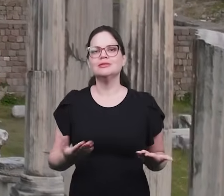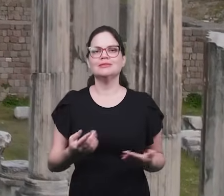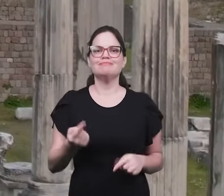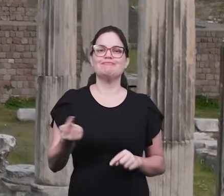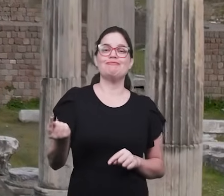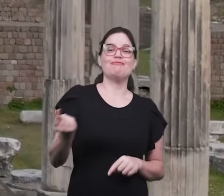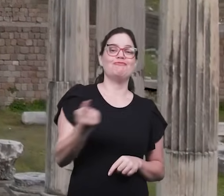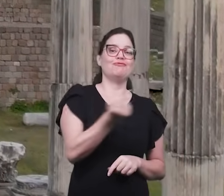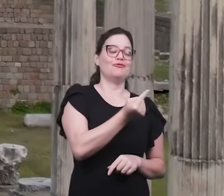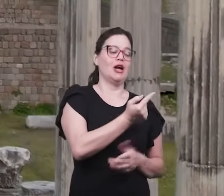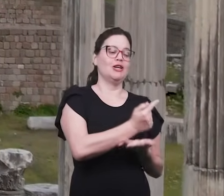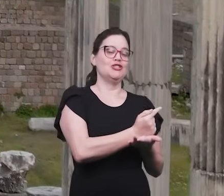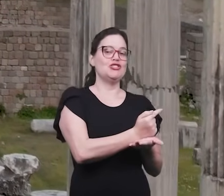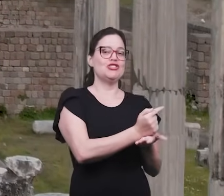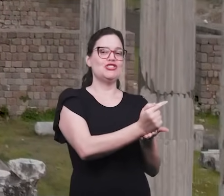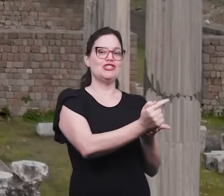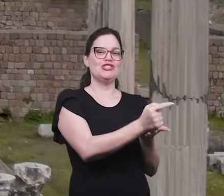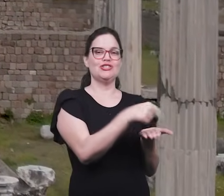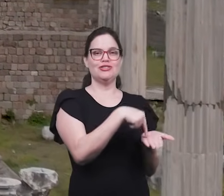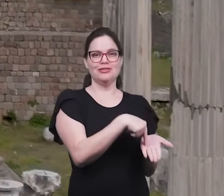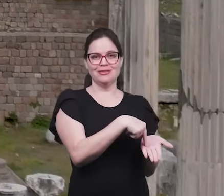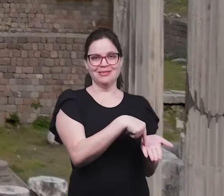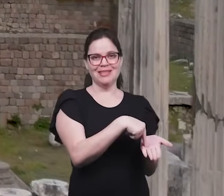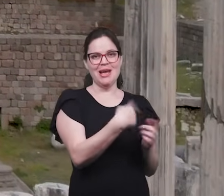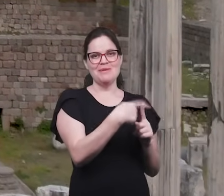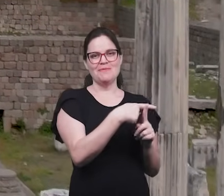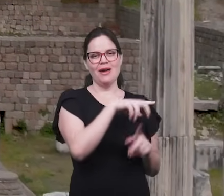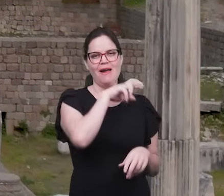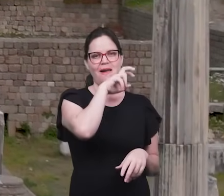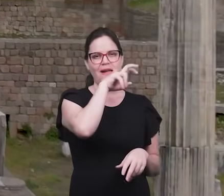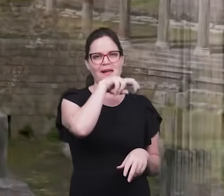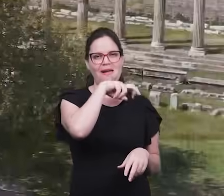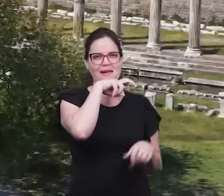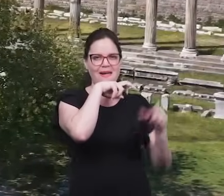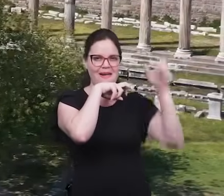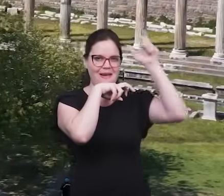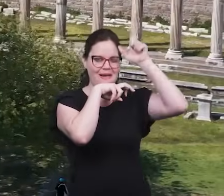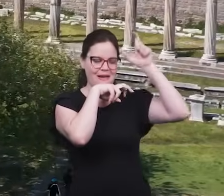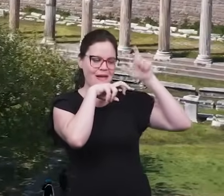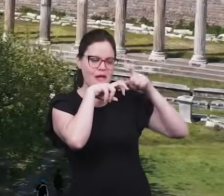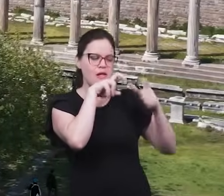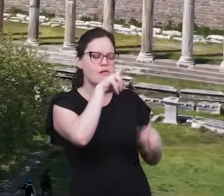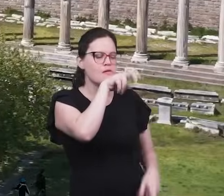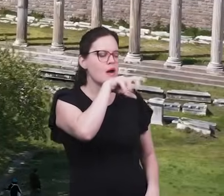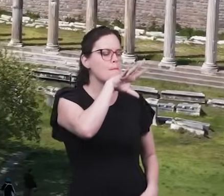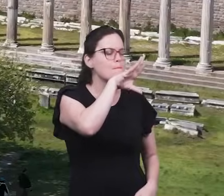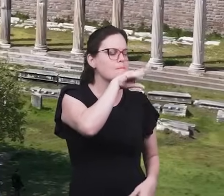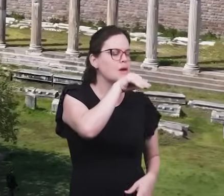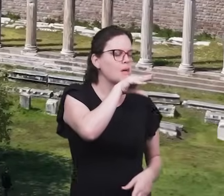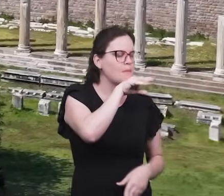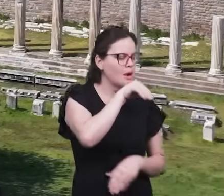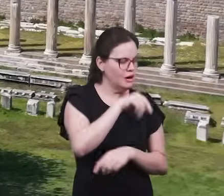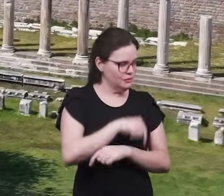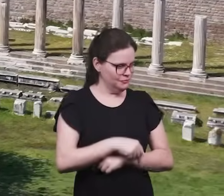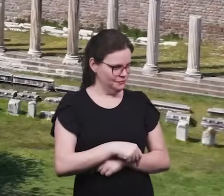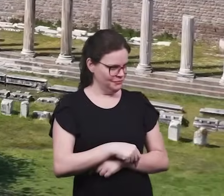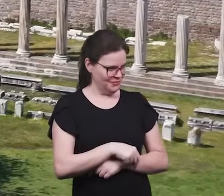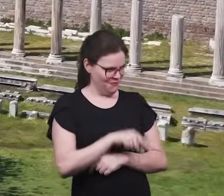Quando lá no Gênesis, né, o adversário falou com a mulher, disse,